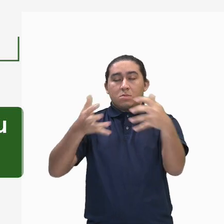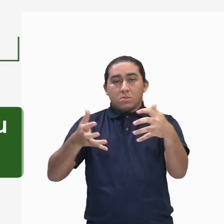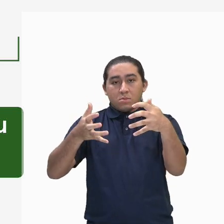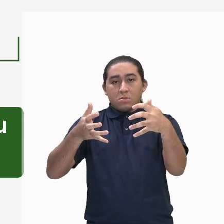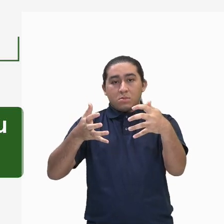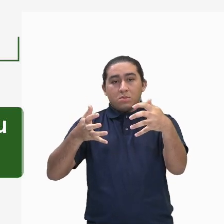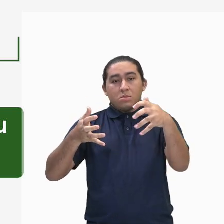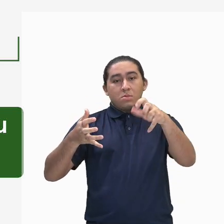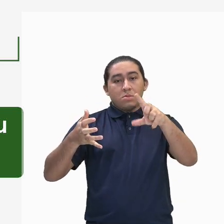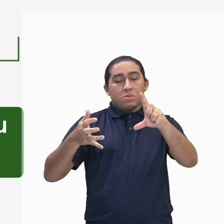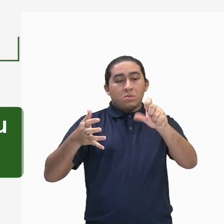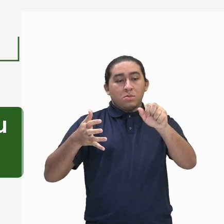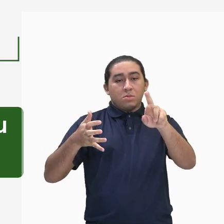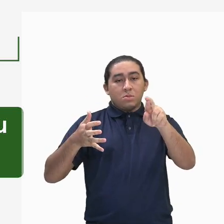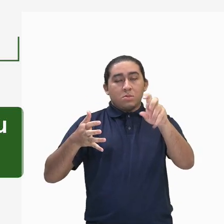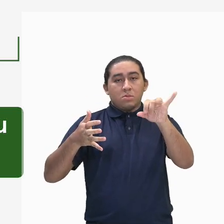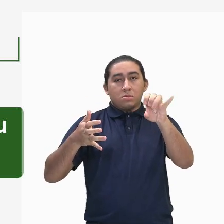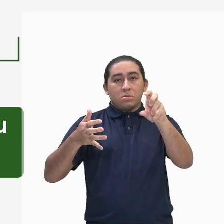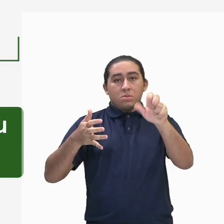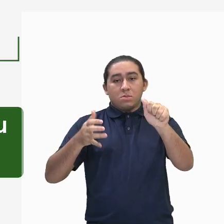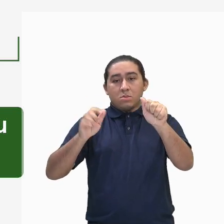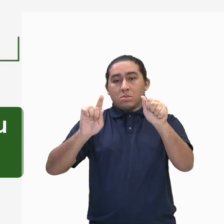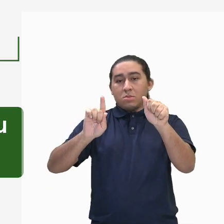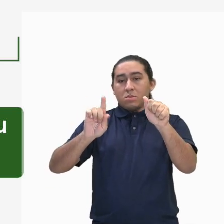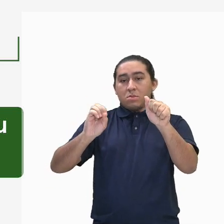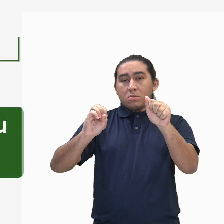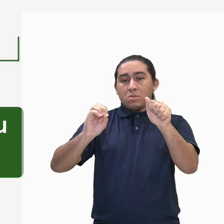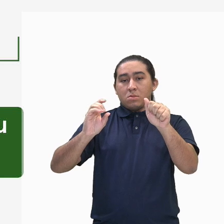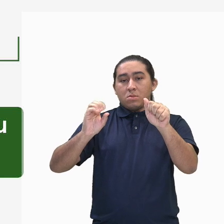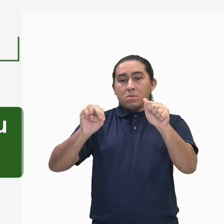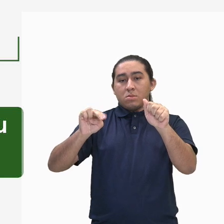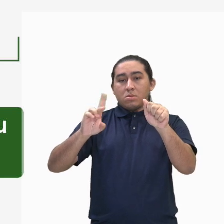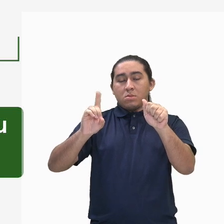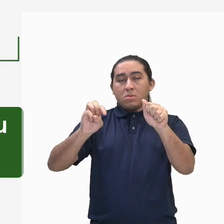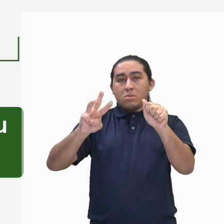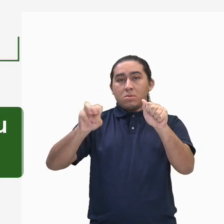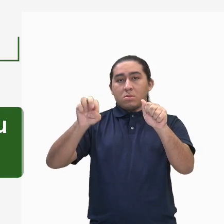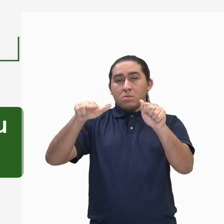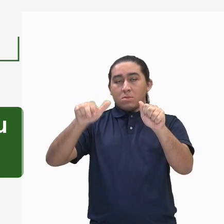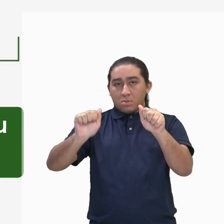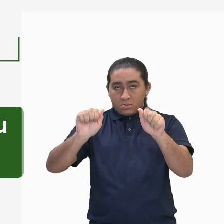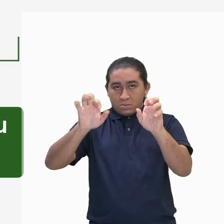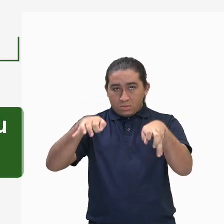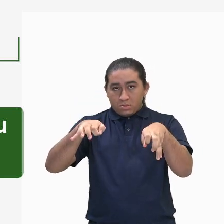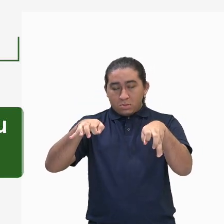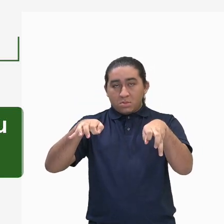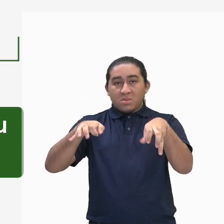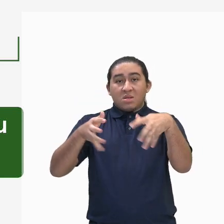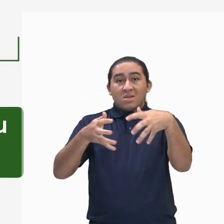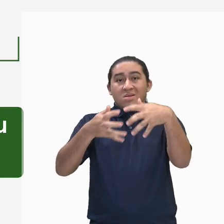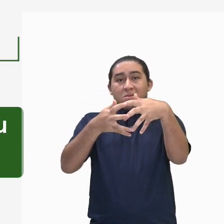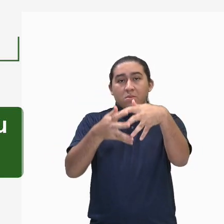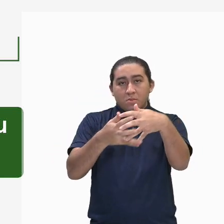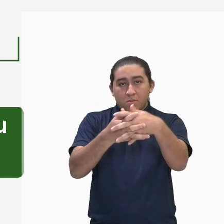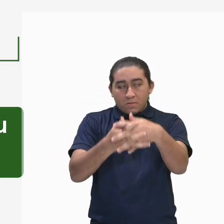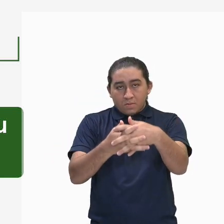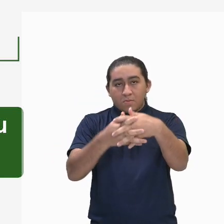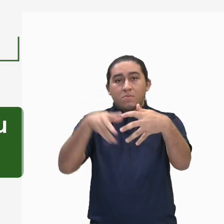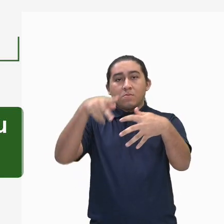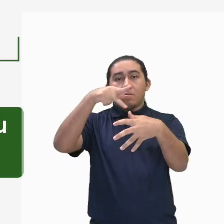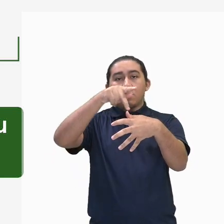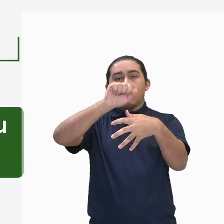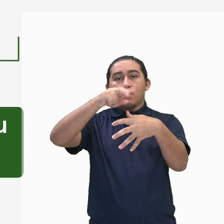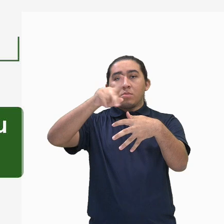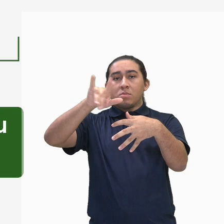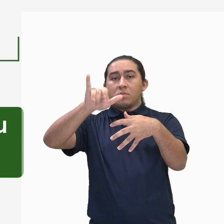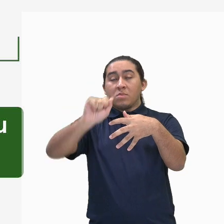a Pangeia, quando a gente fala de Pangeia, a gente está falando de todos os continentes juntos, tá? Então, Geia ali vem de continentes,